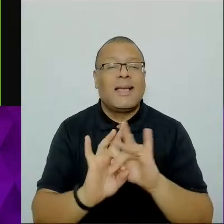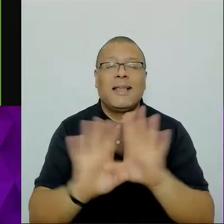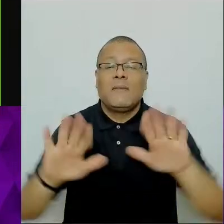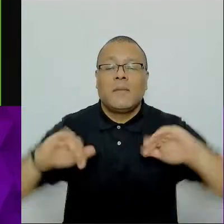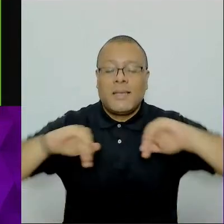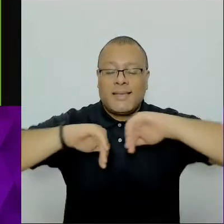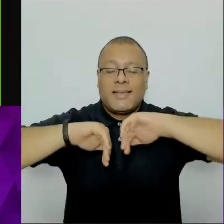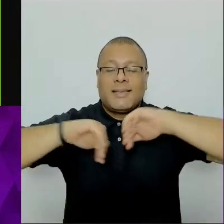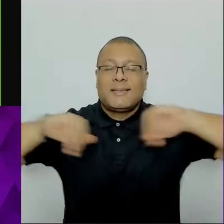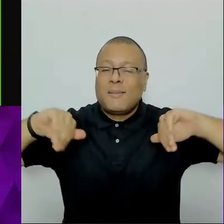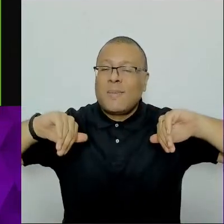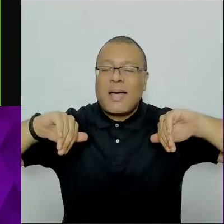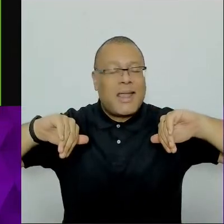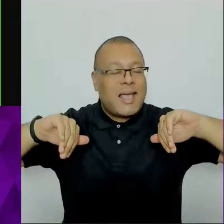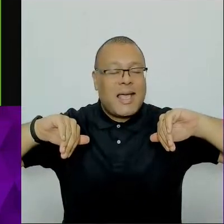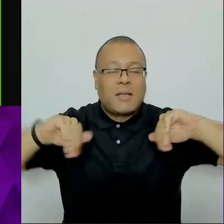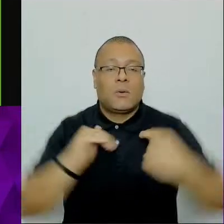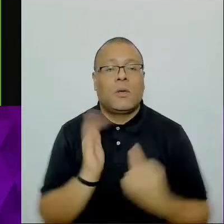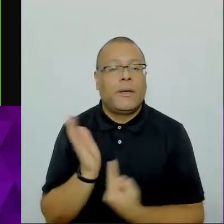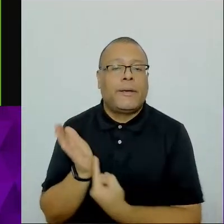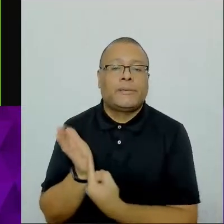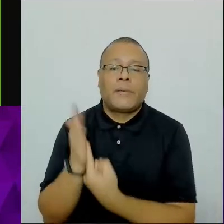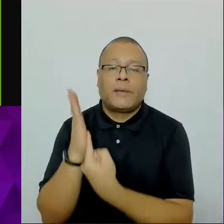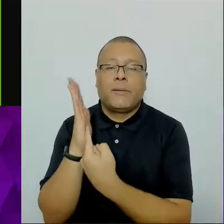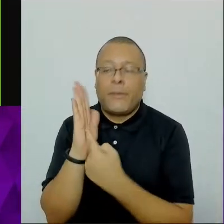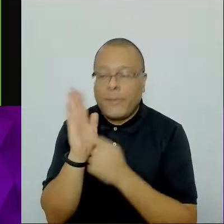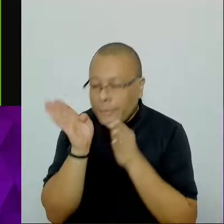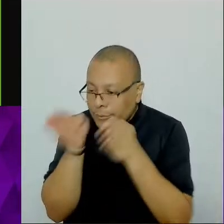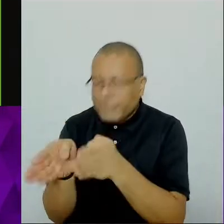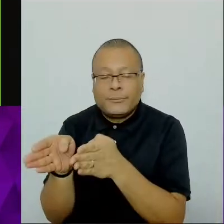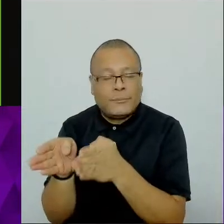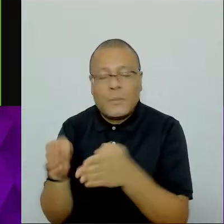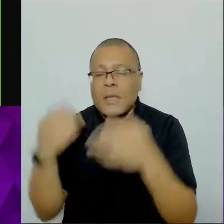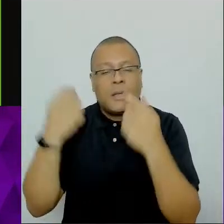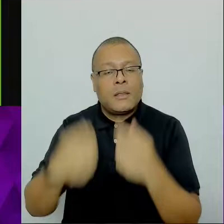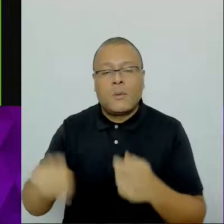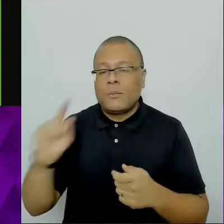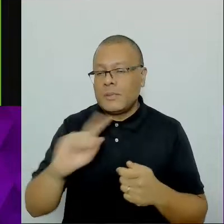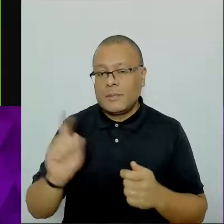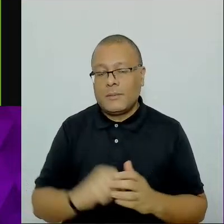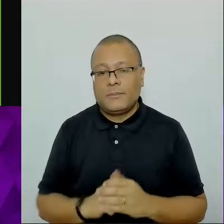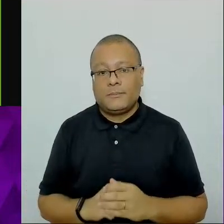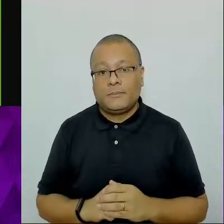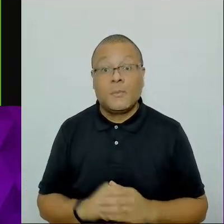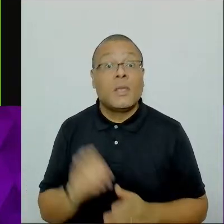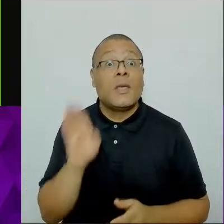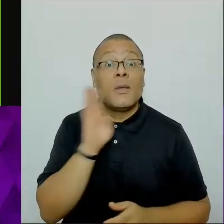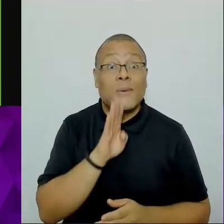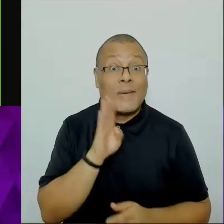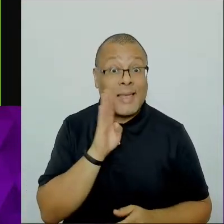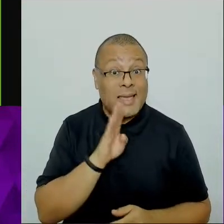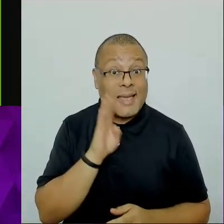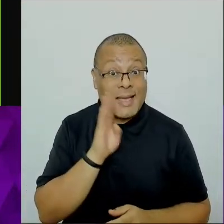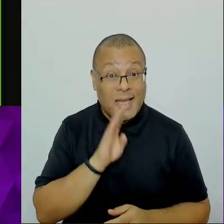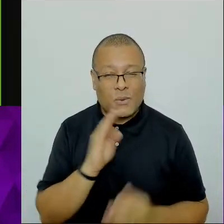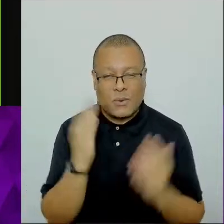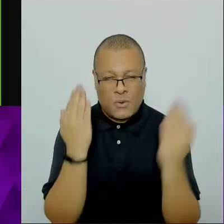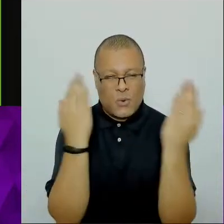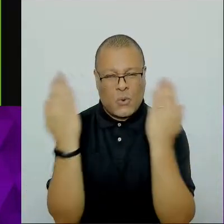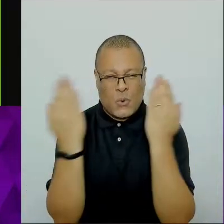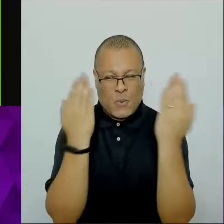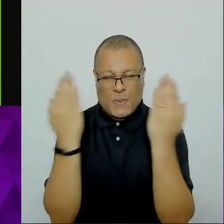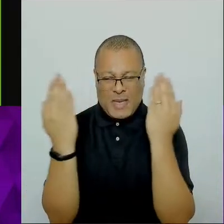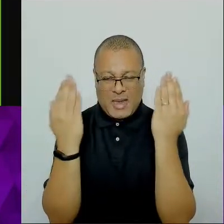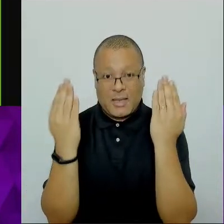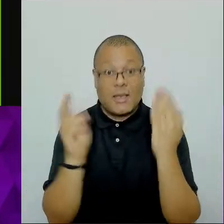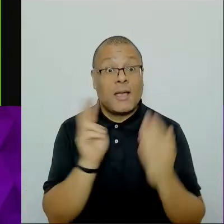ali de qualquer tipo de tecnologia específica. E aí, algo bem legal, assim, da gente fazer um paralelo, é que aqui a gente